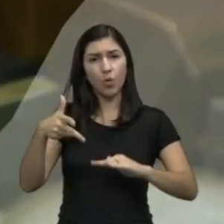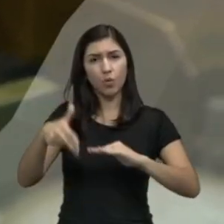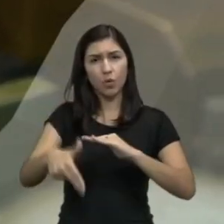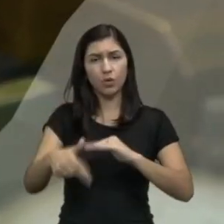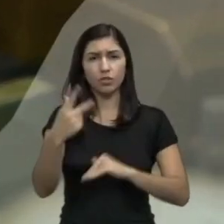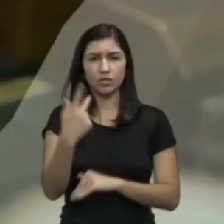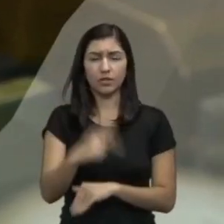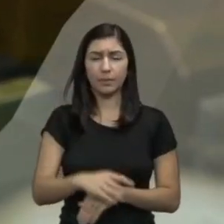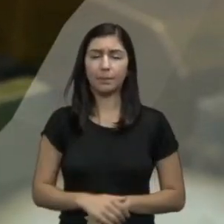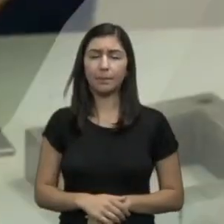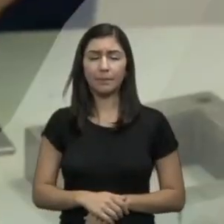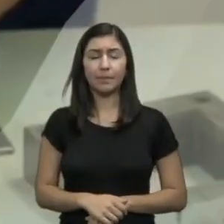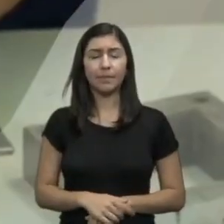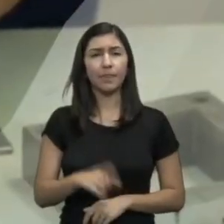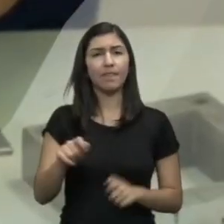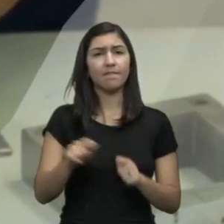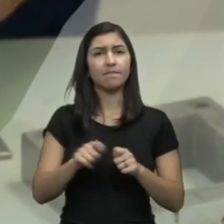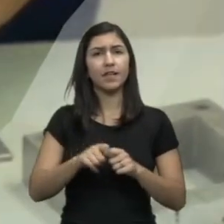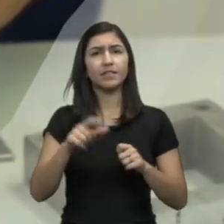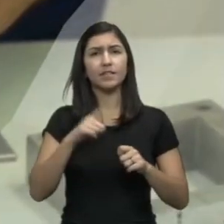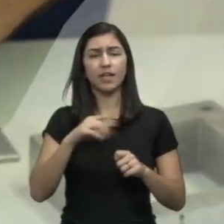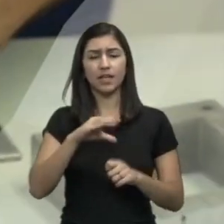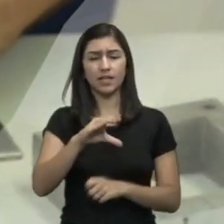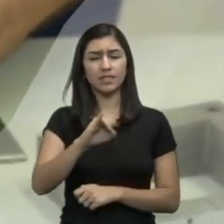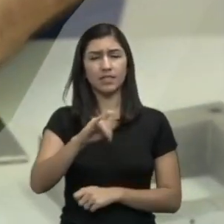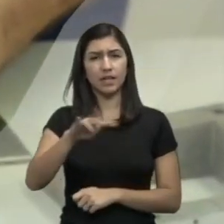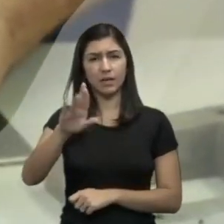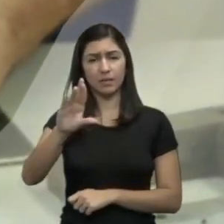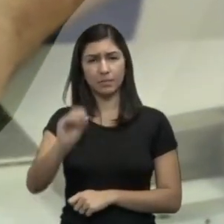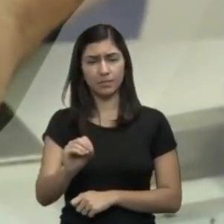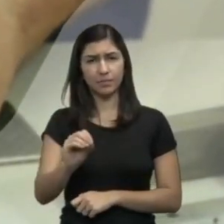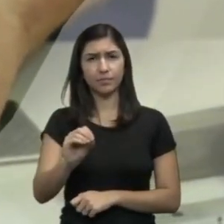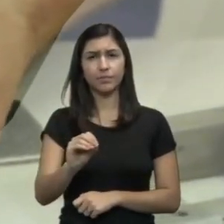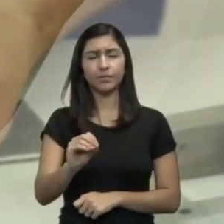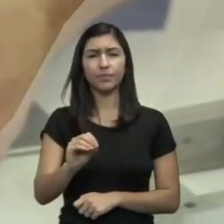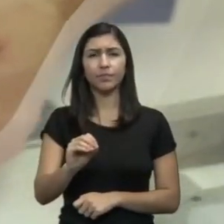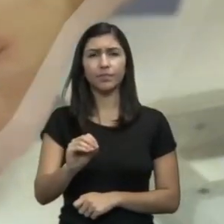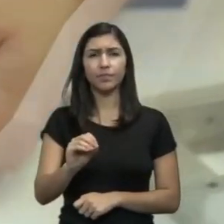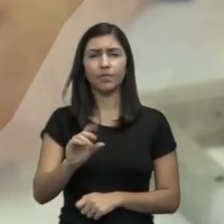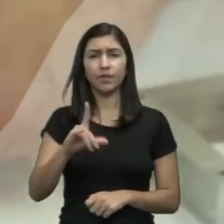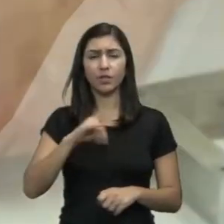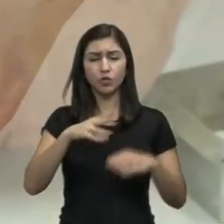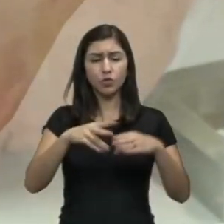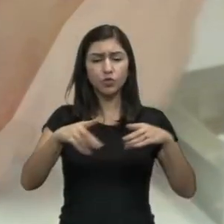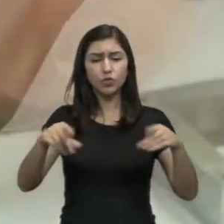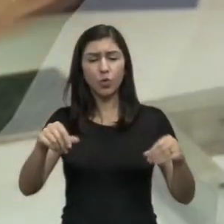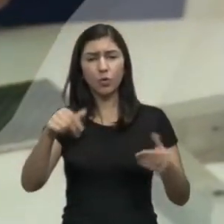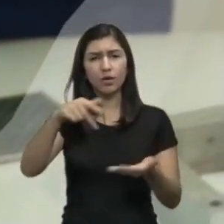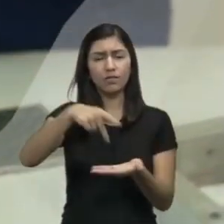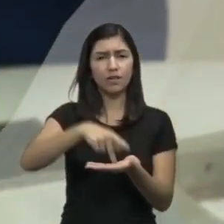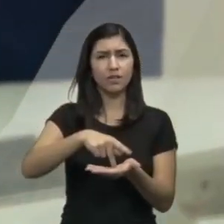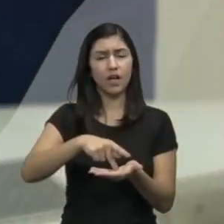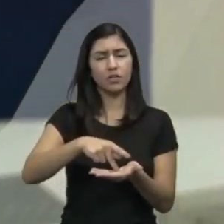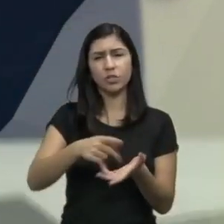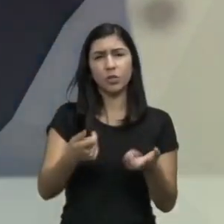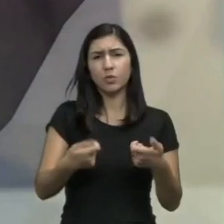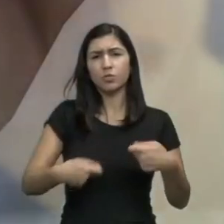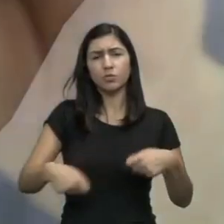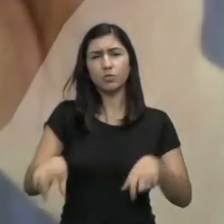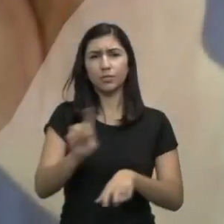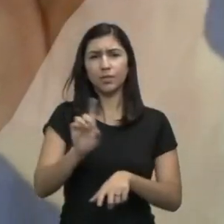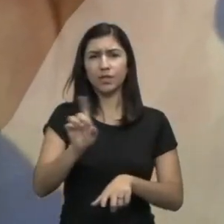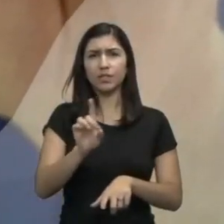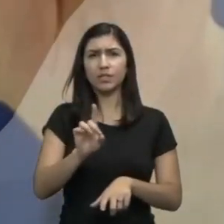ensaio de cisalhamento, ele impõe um plano de cisalhamento. E num solo, na verdade, não